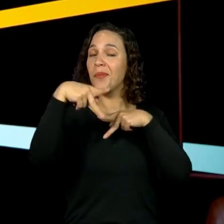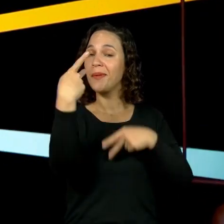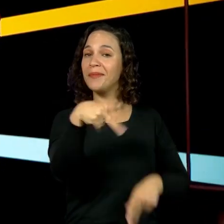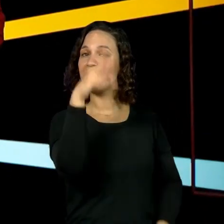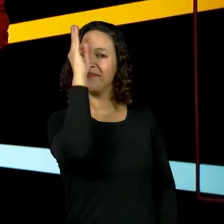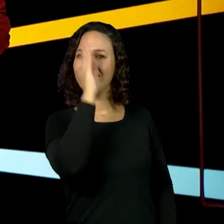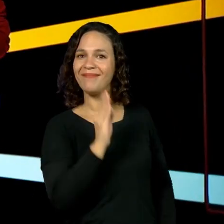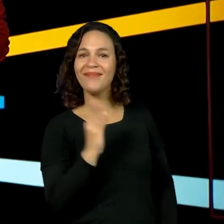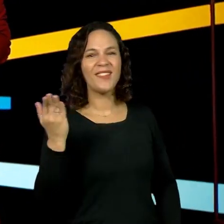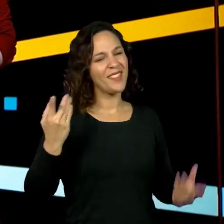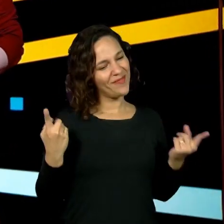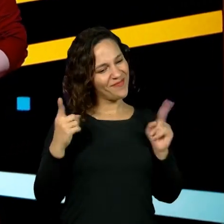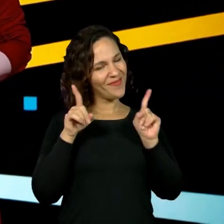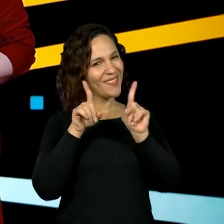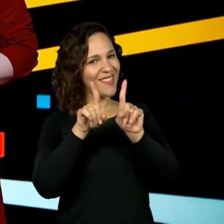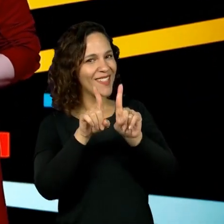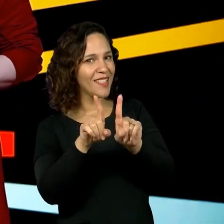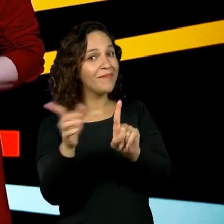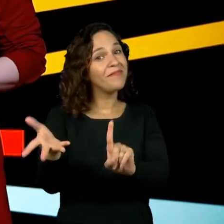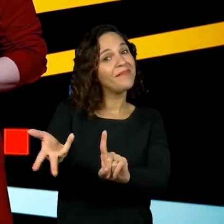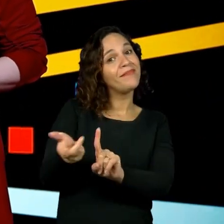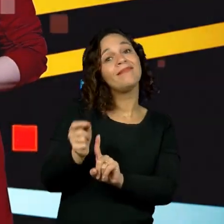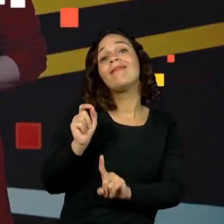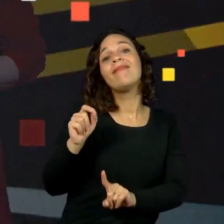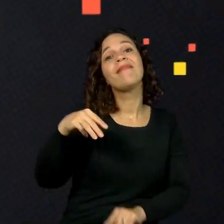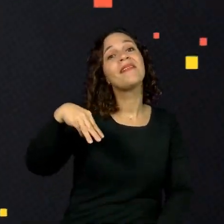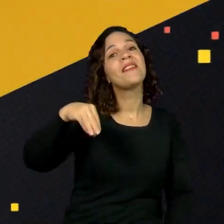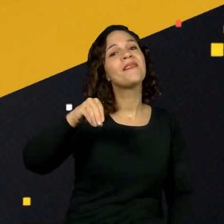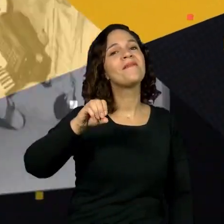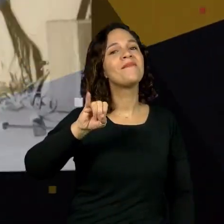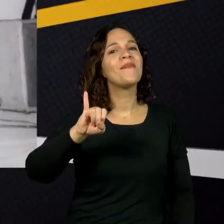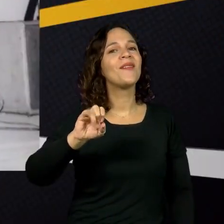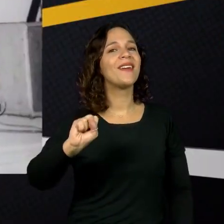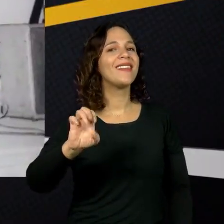O persona pede passagem para Moisés da Rocha.